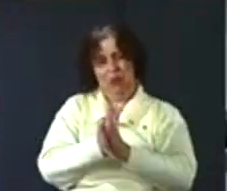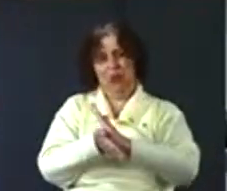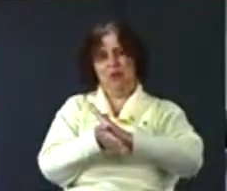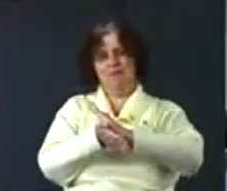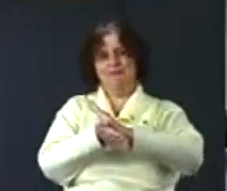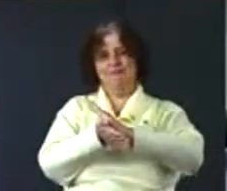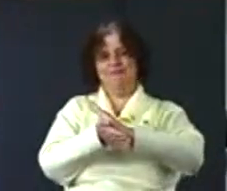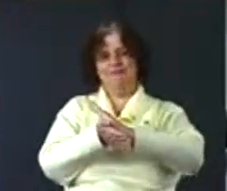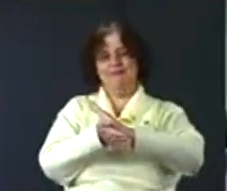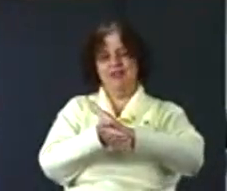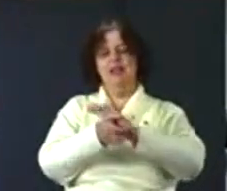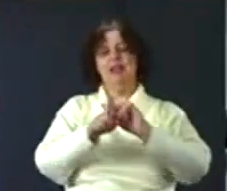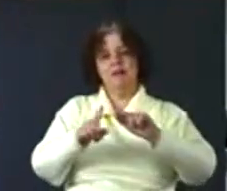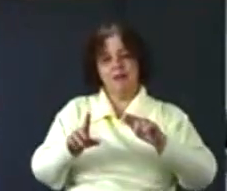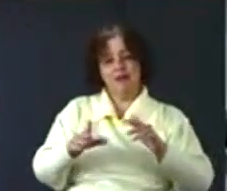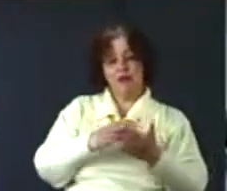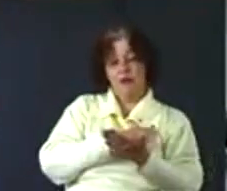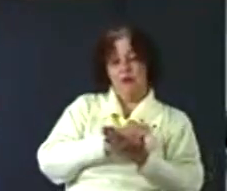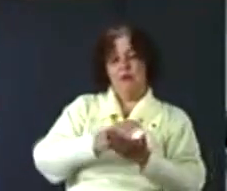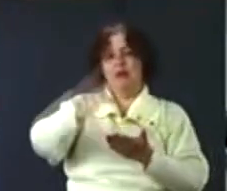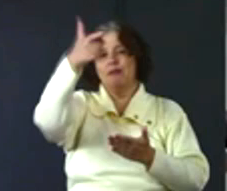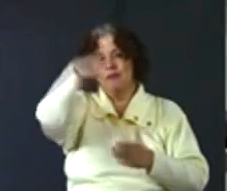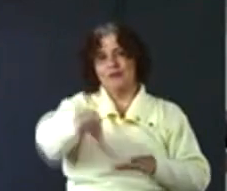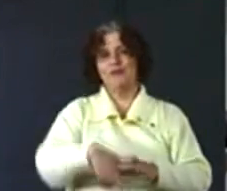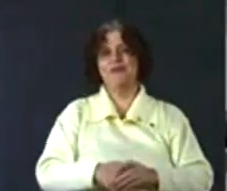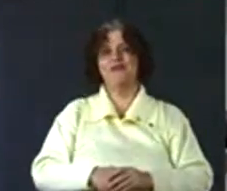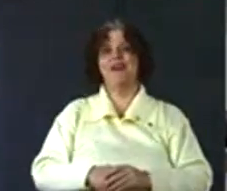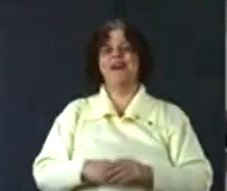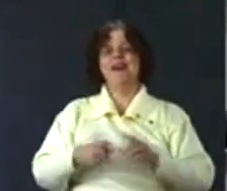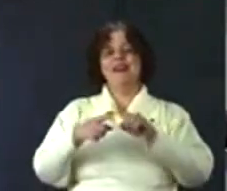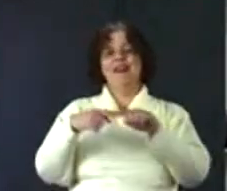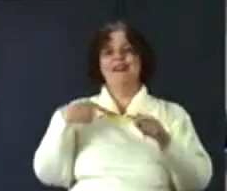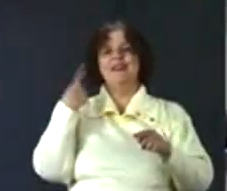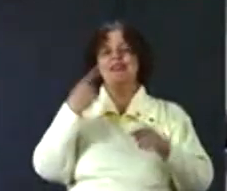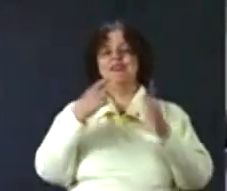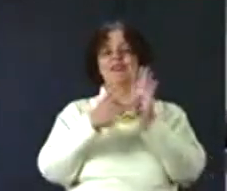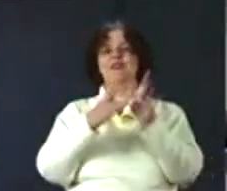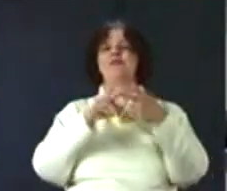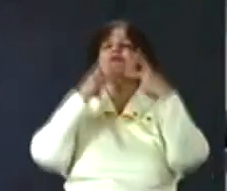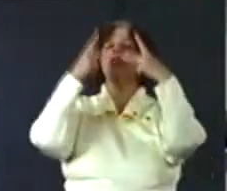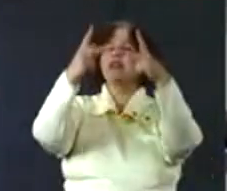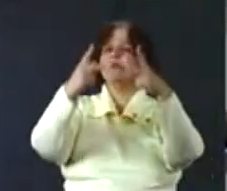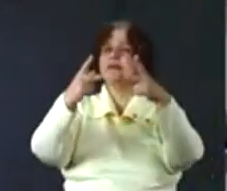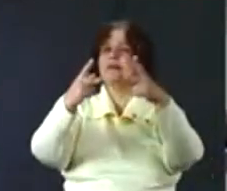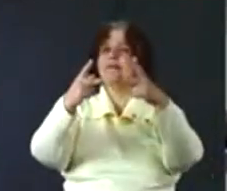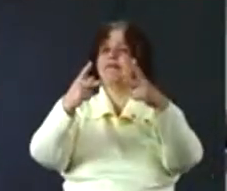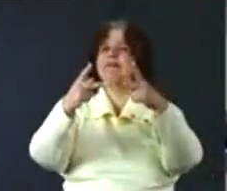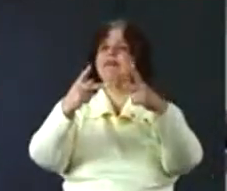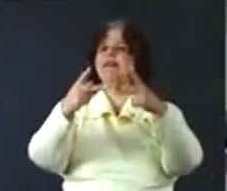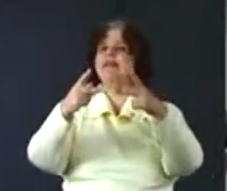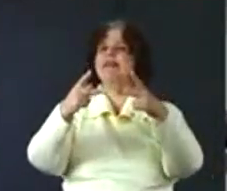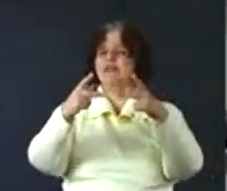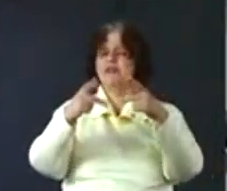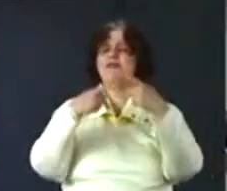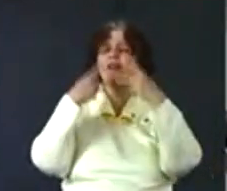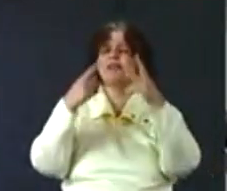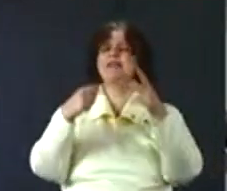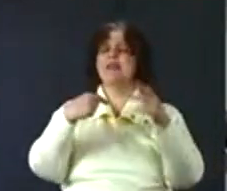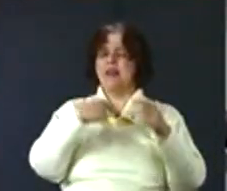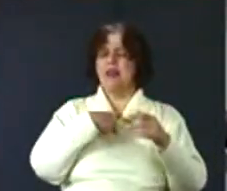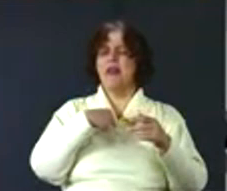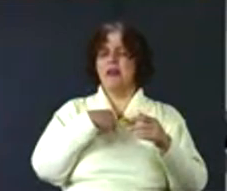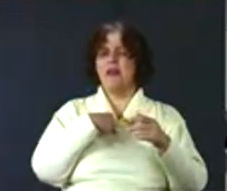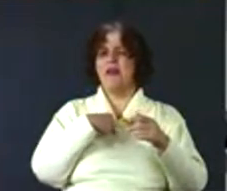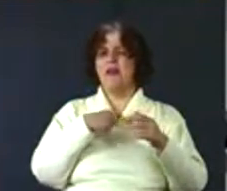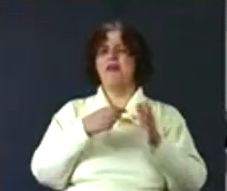estou vivo novamente. Certamente lembrando os moradores daquela cidade, que eles sim, era muito mais importante do que a própria